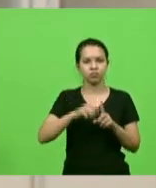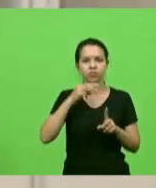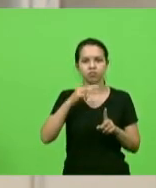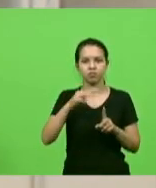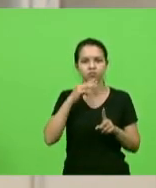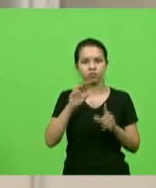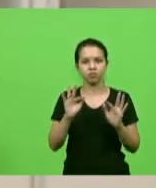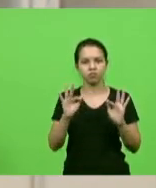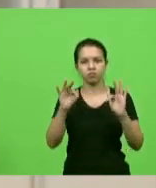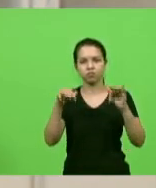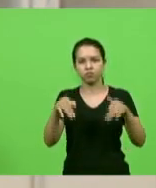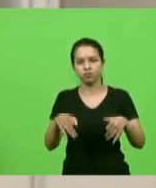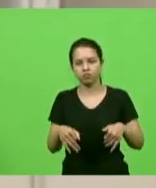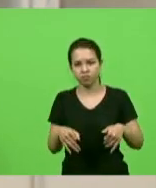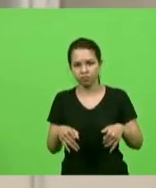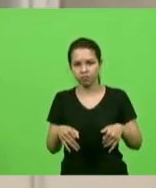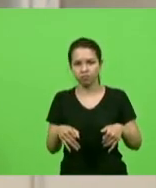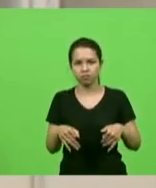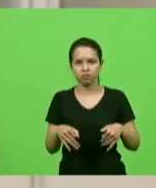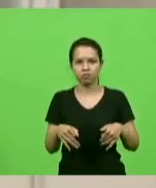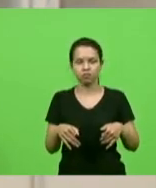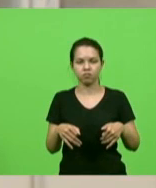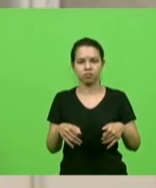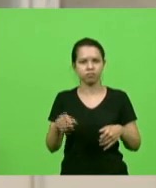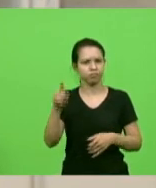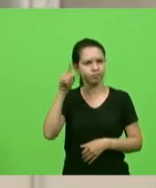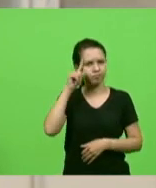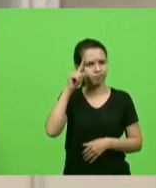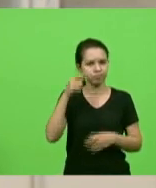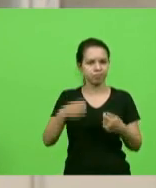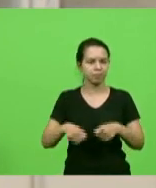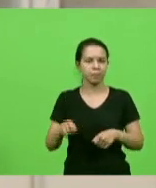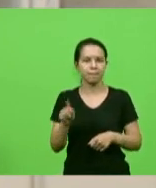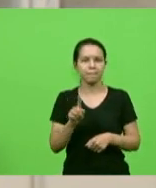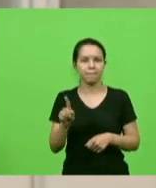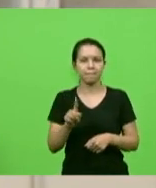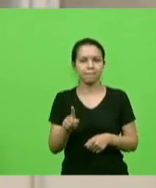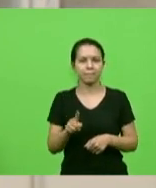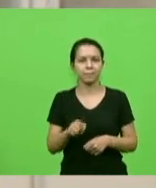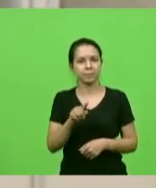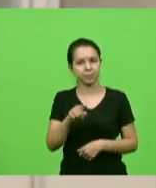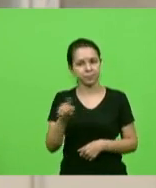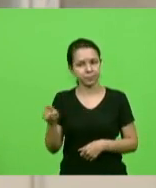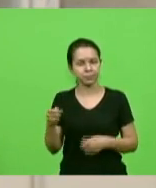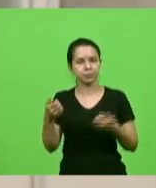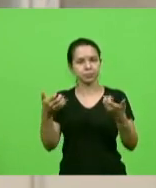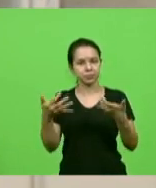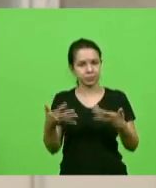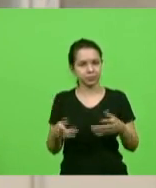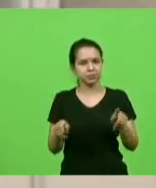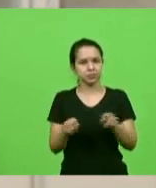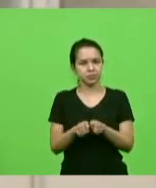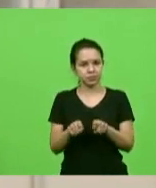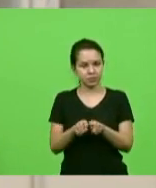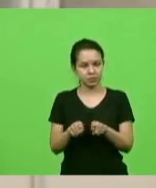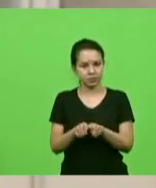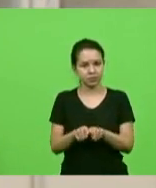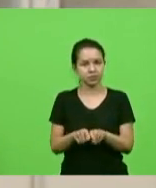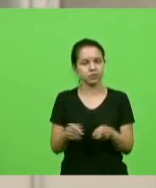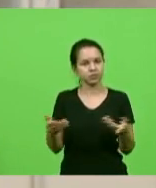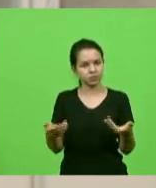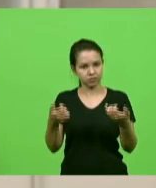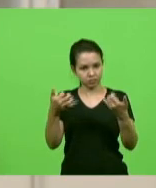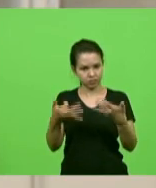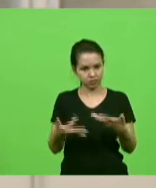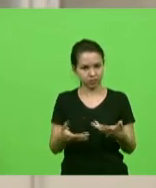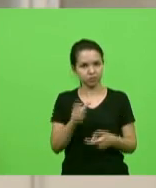Março não precisa exatamente a data né e ele esclarece aí eu reproduz